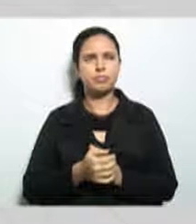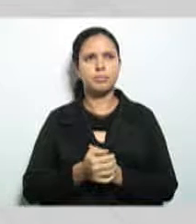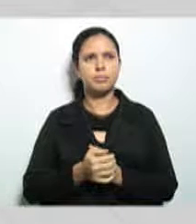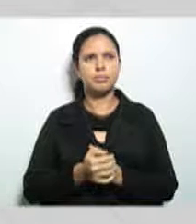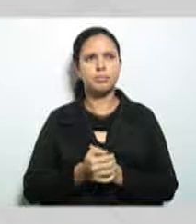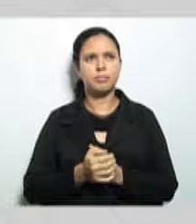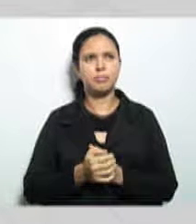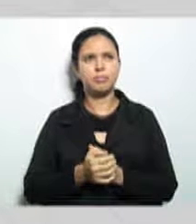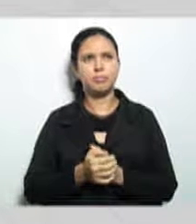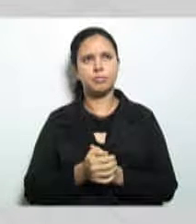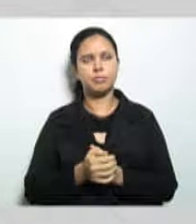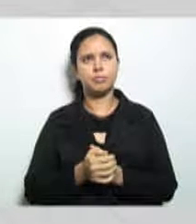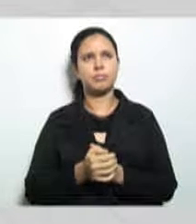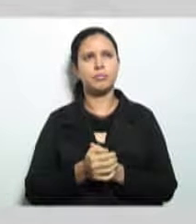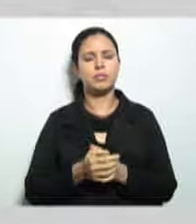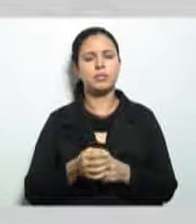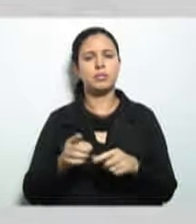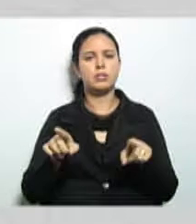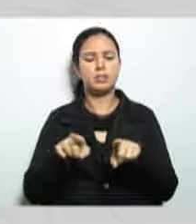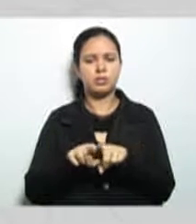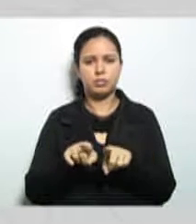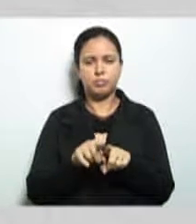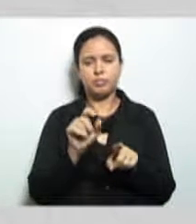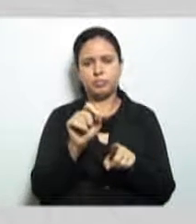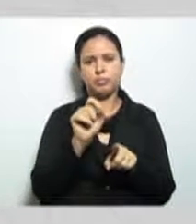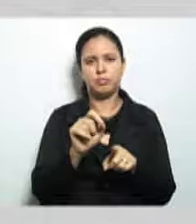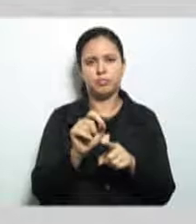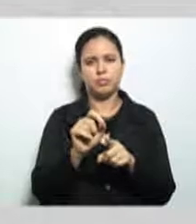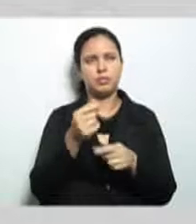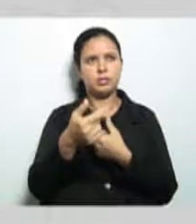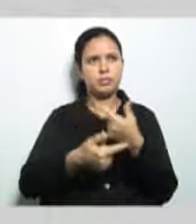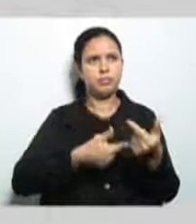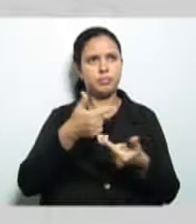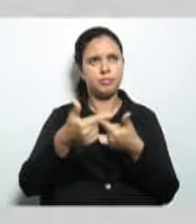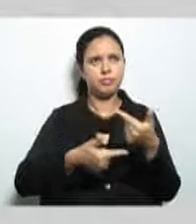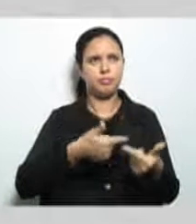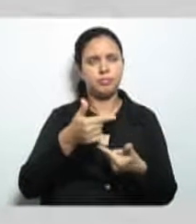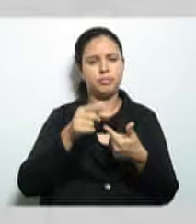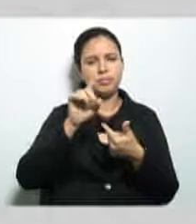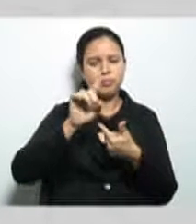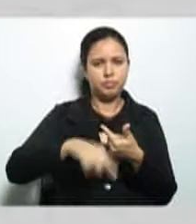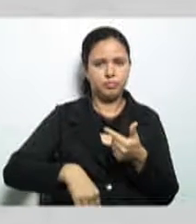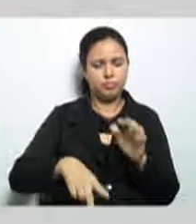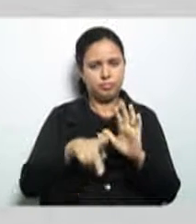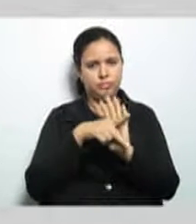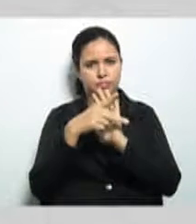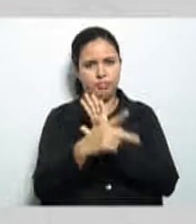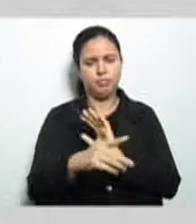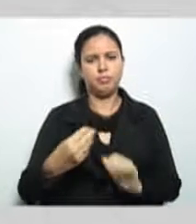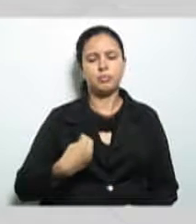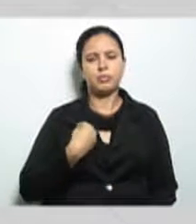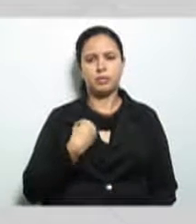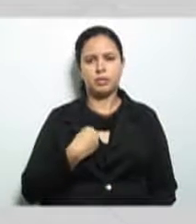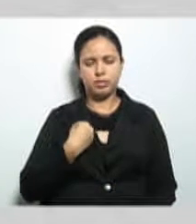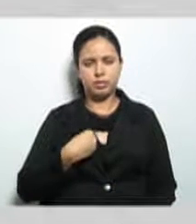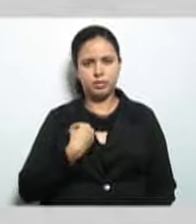E a produção era uma produção de subsistência. Produção de subsistência é essa terceira